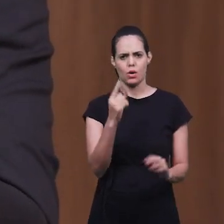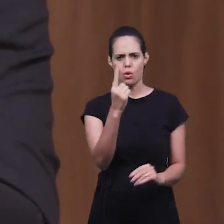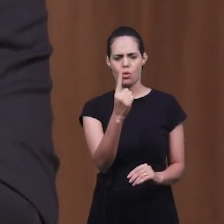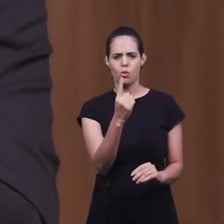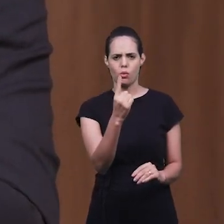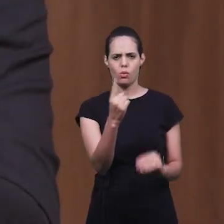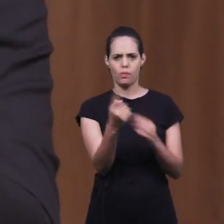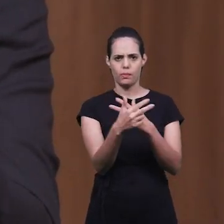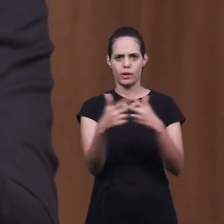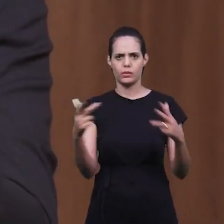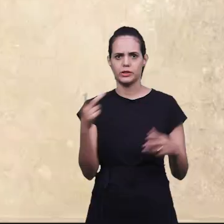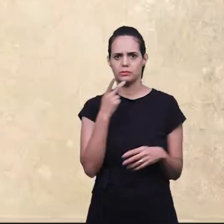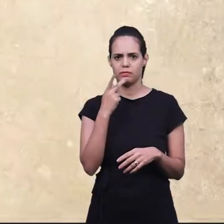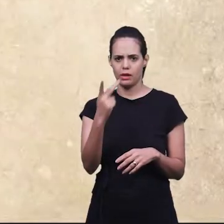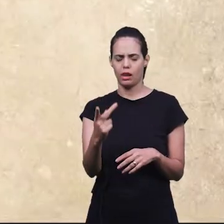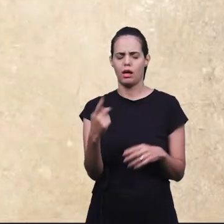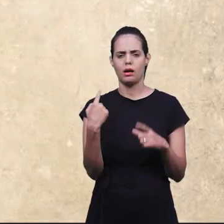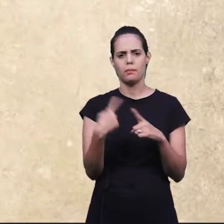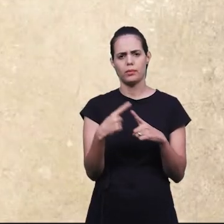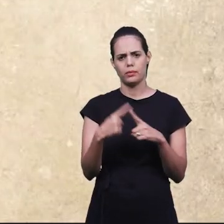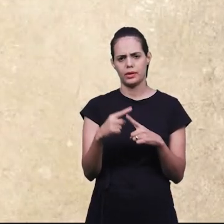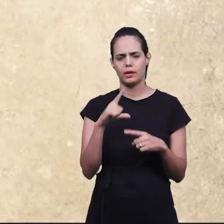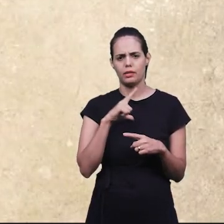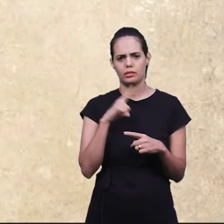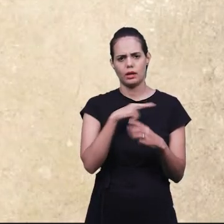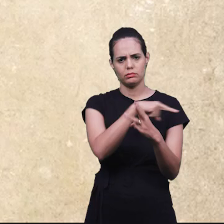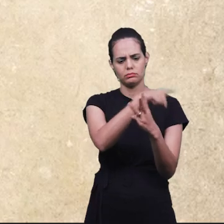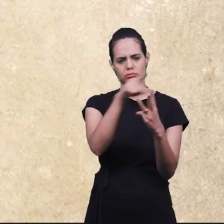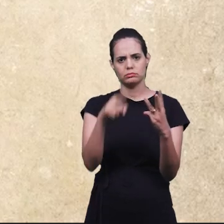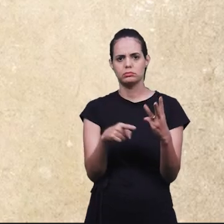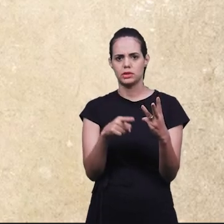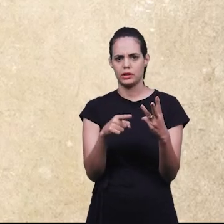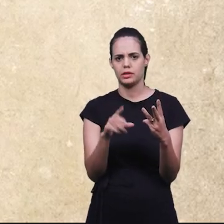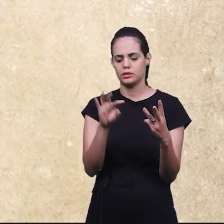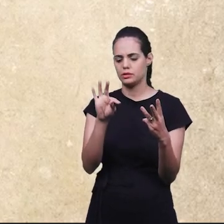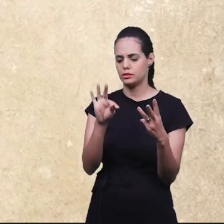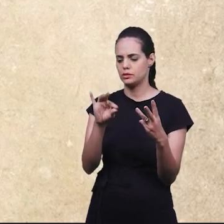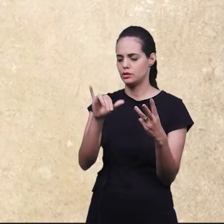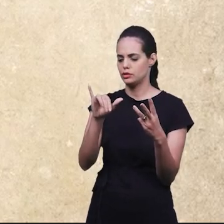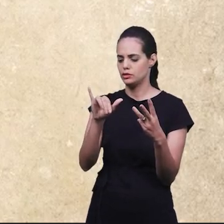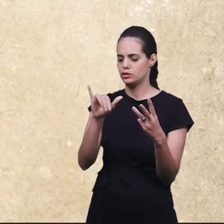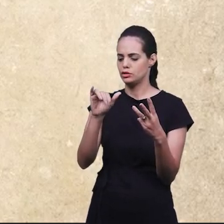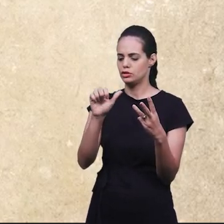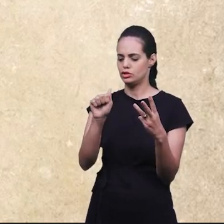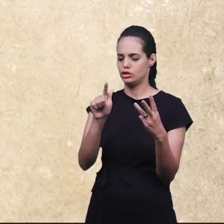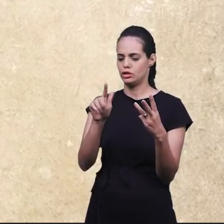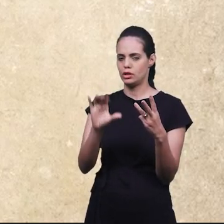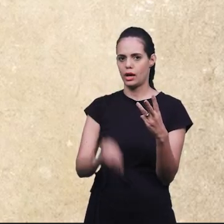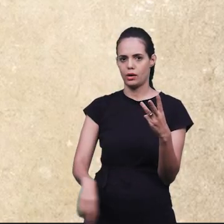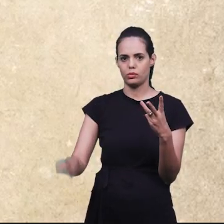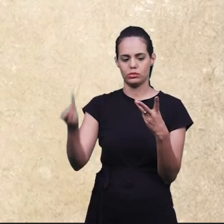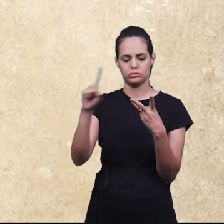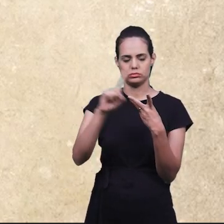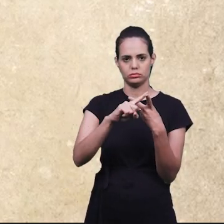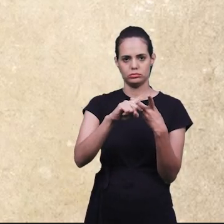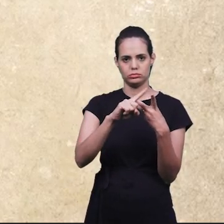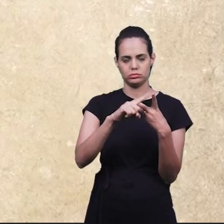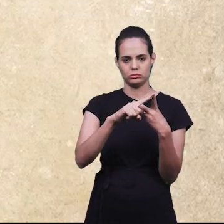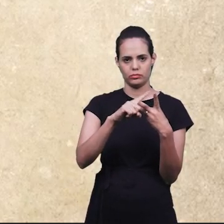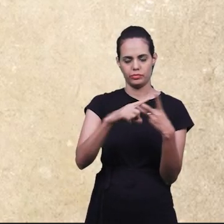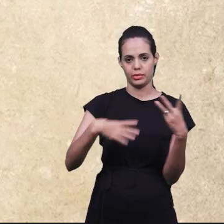Tiago. Apenas um parêntese que nós vamos abrir, porque nós temos outros Tiagos na Bíblia. Nós